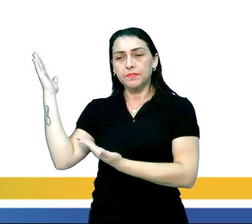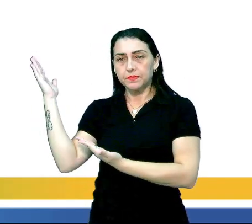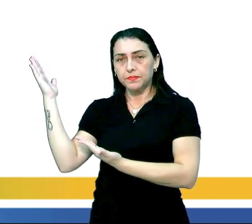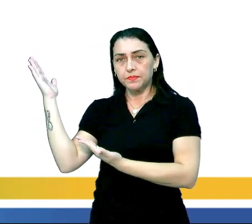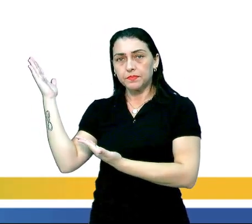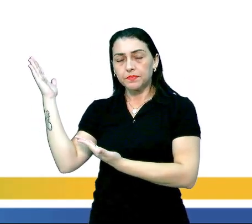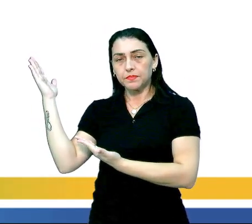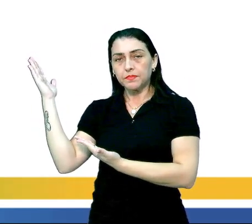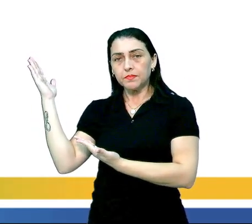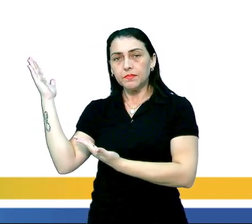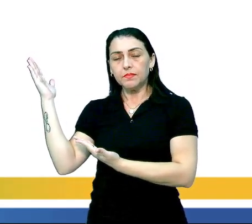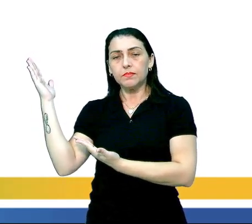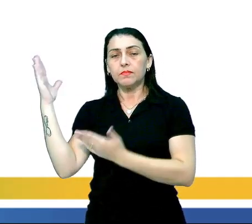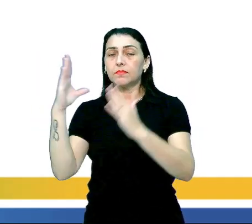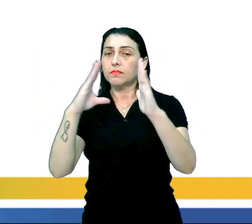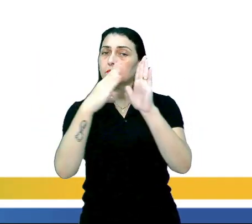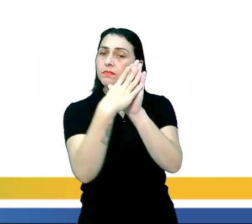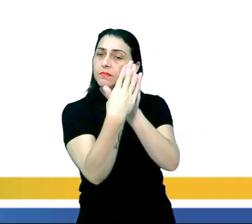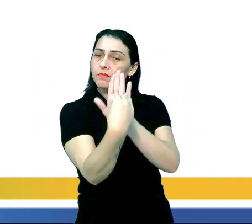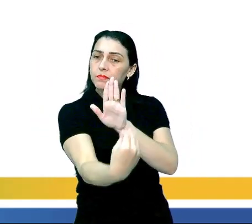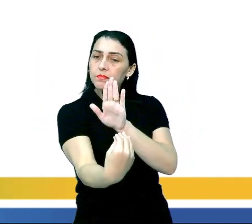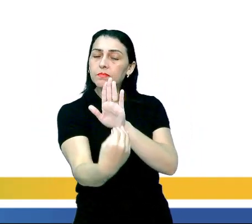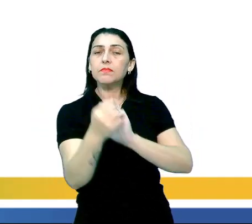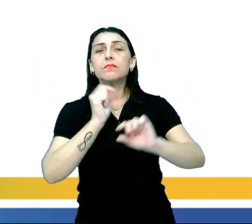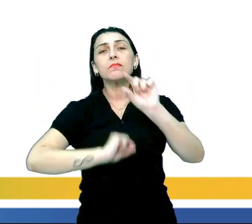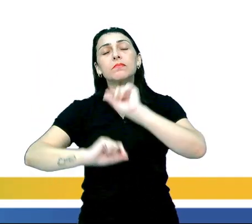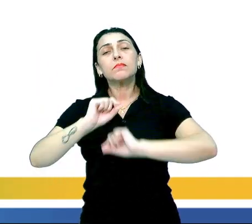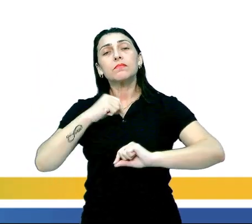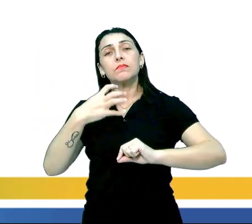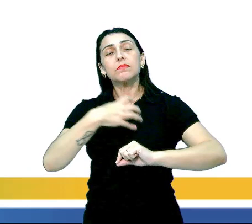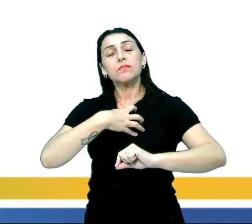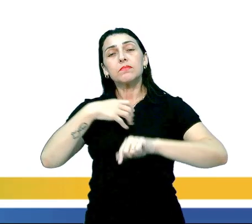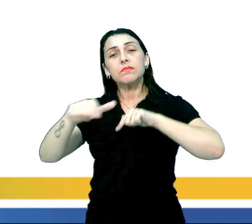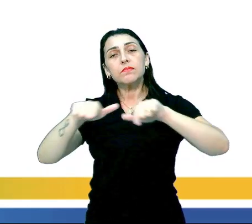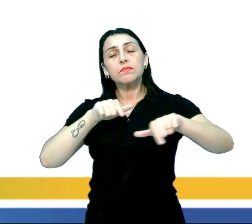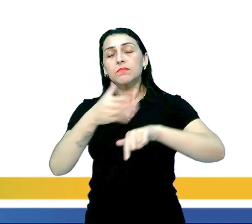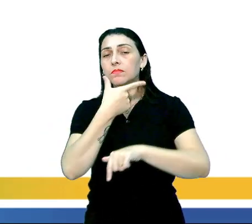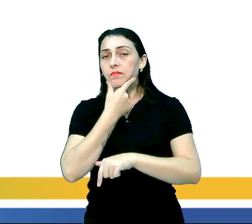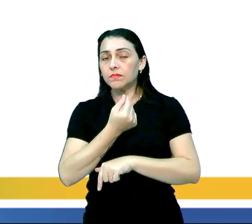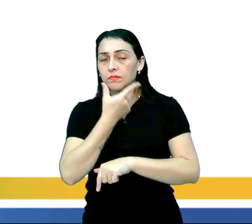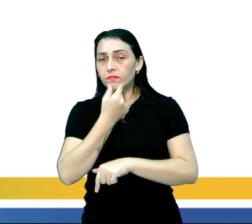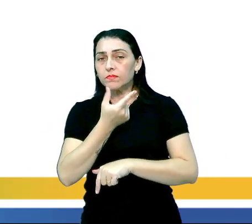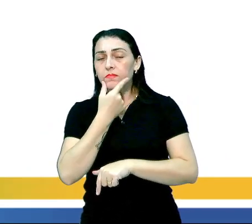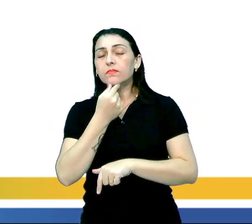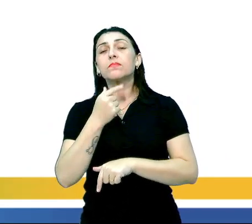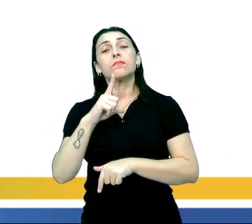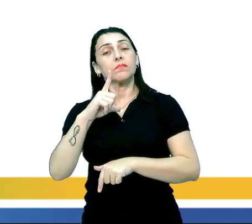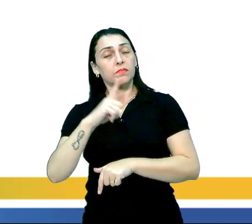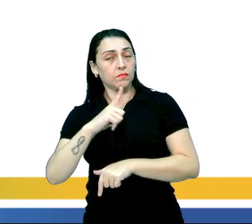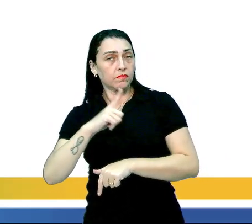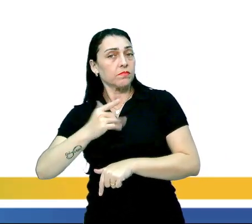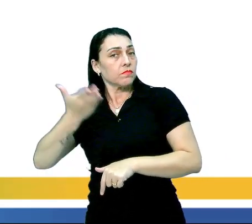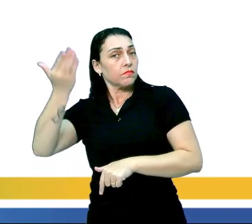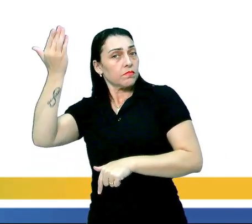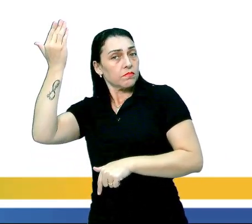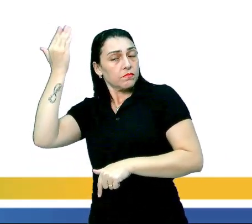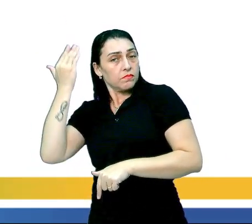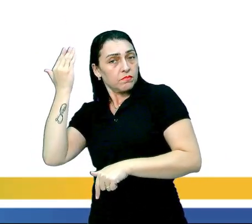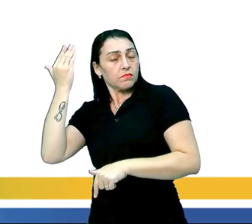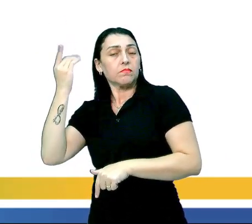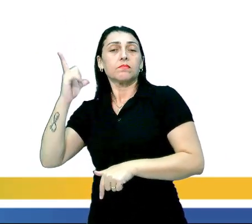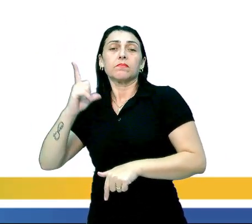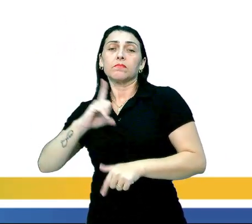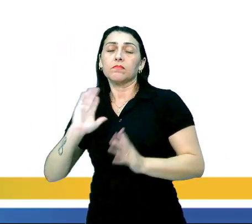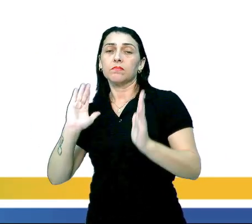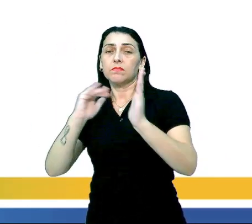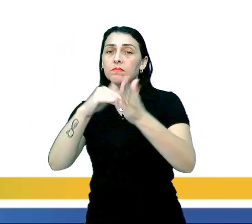imagem, eles refletem a forma de trabalhar que o homem apresentou ou